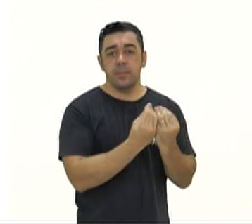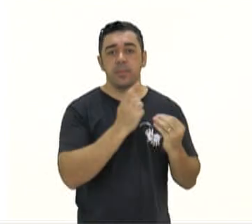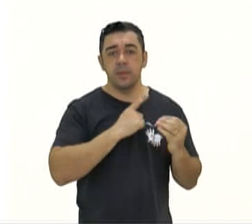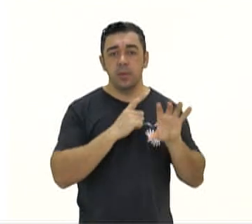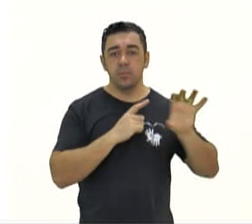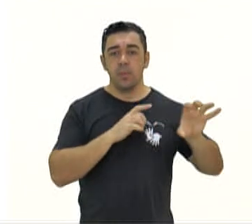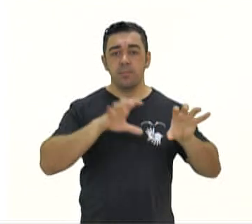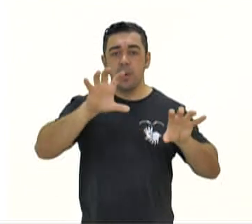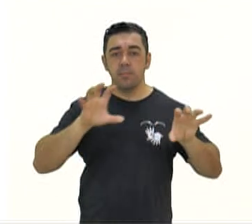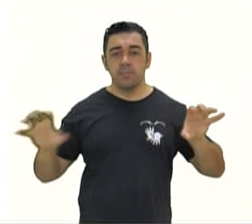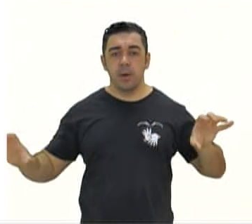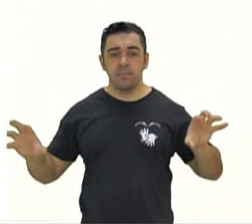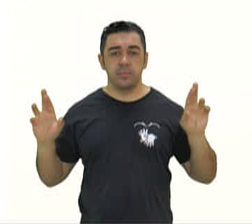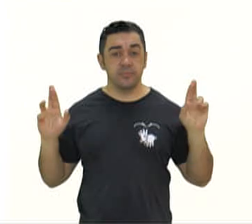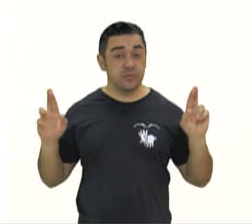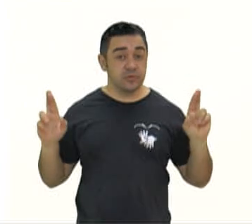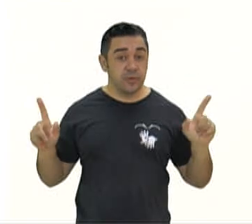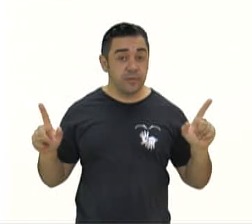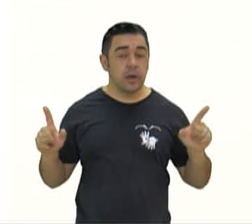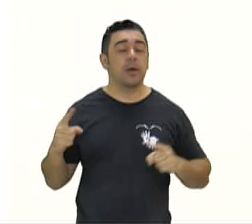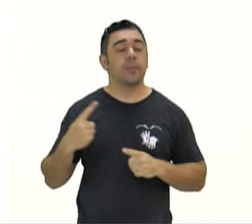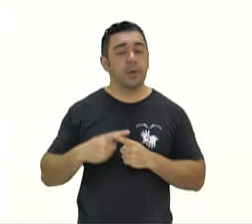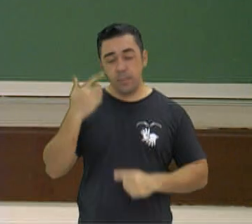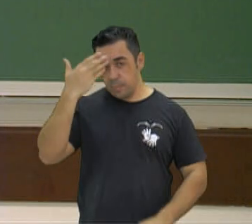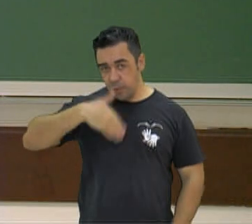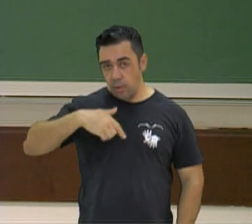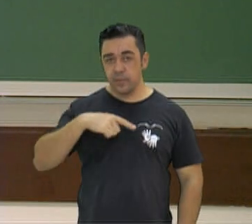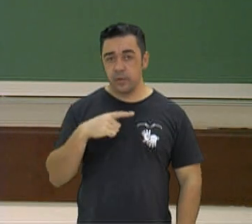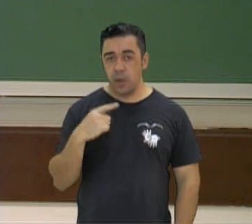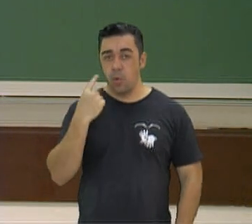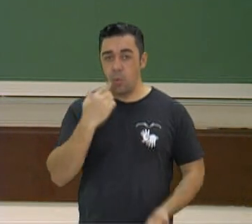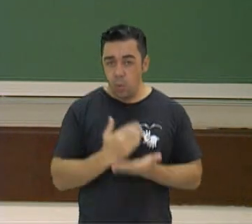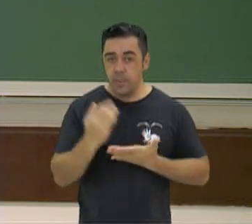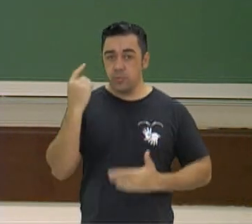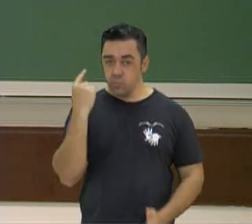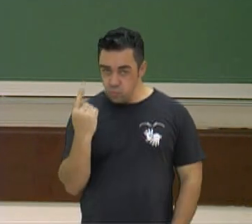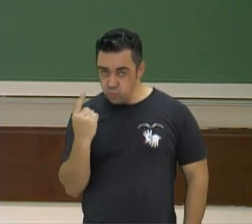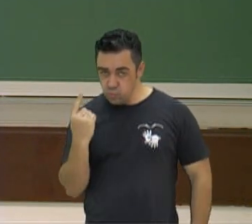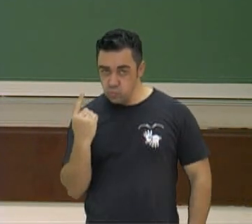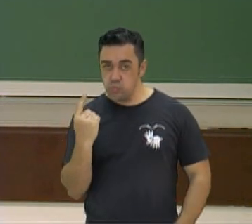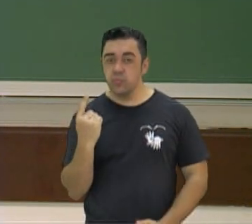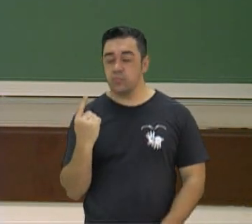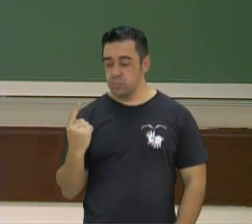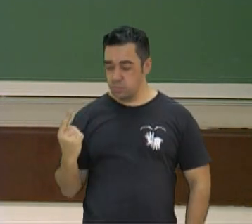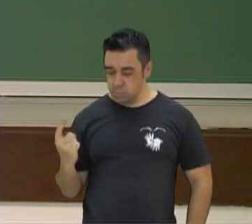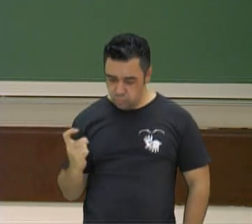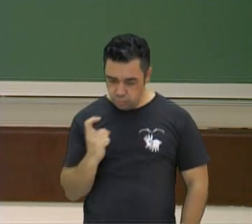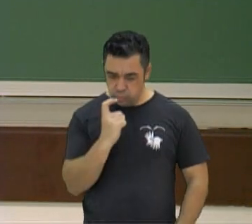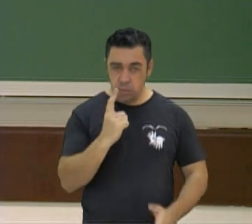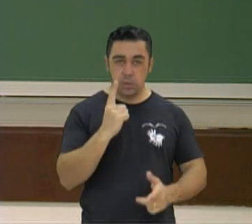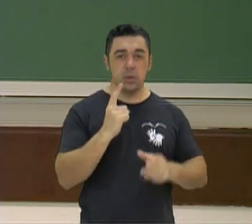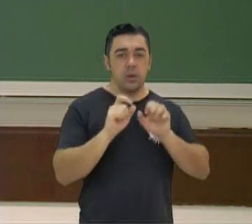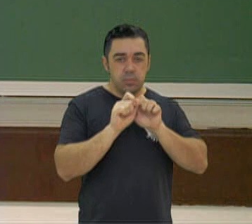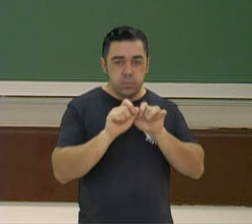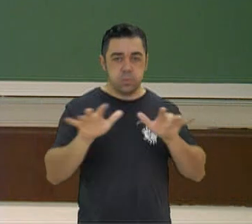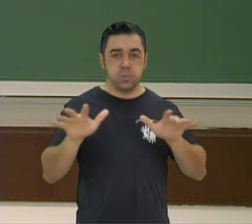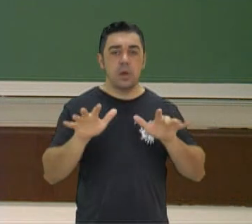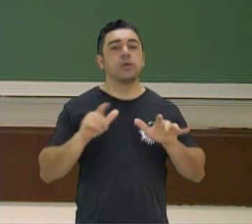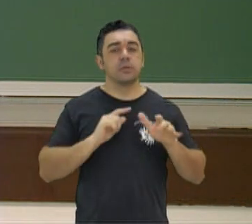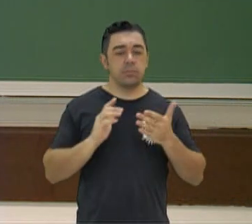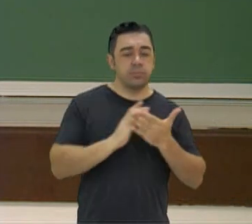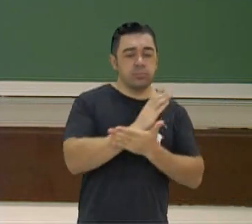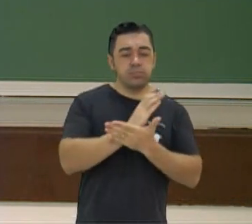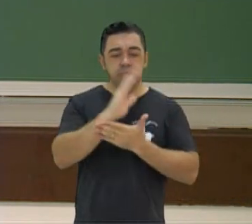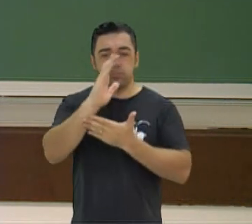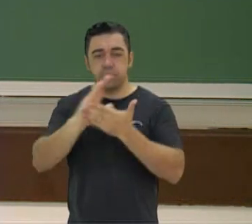continentes diferentes. Por quê? Também uma evidência que tem um ancestral comum que surgiu na época que os continentes eles ainda tinham uma conexão. Conforme foram